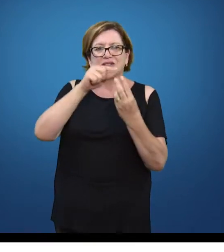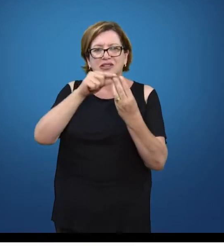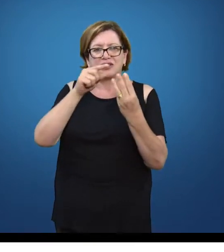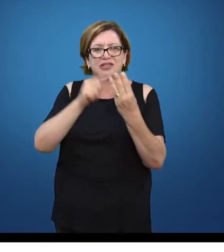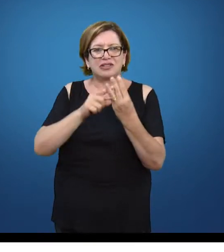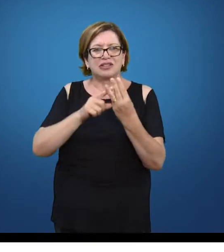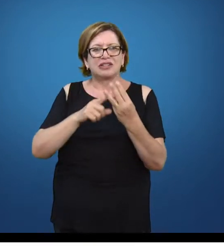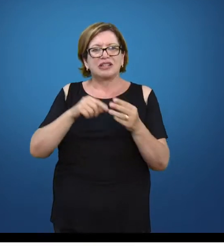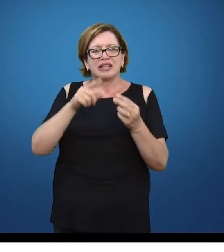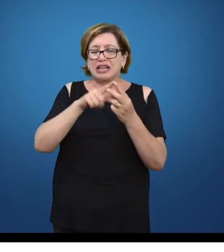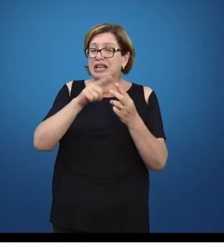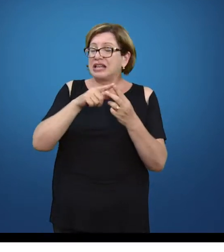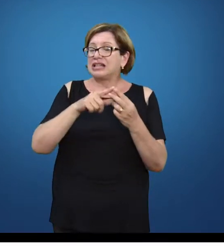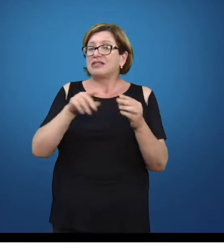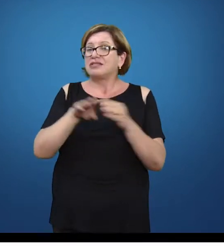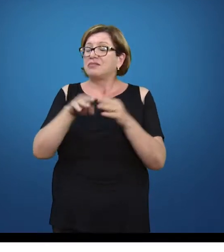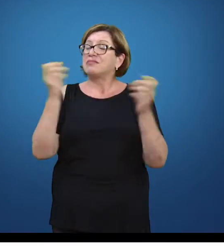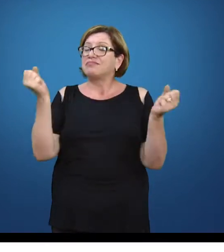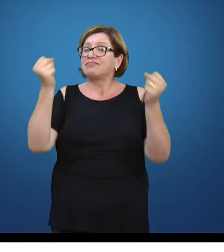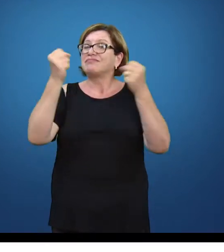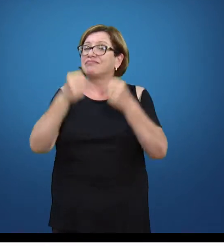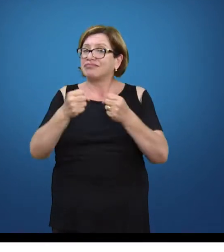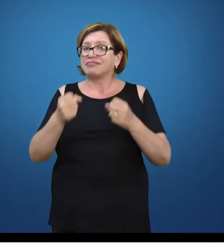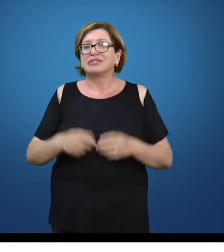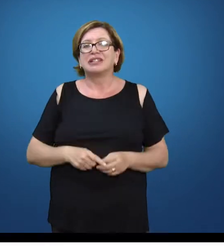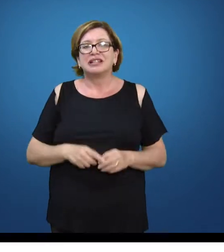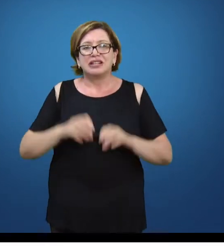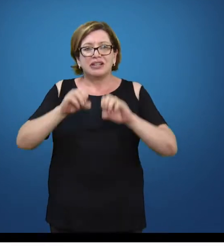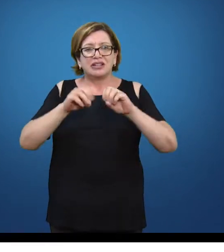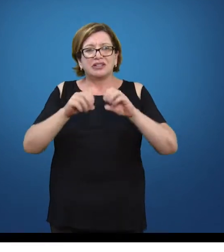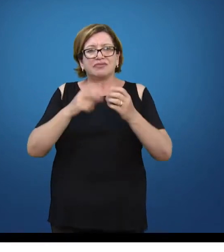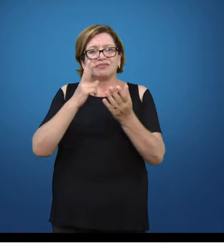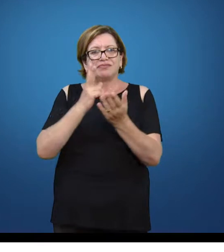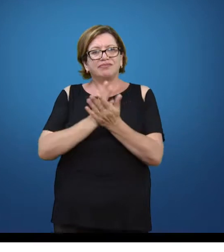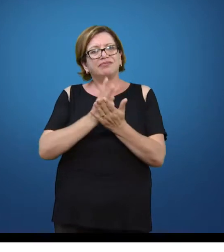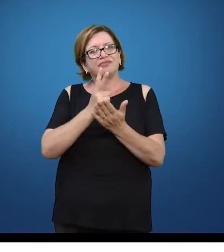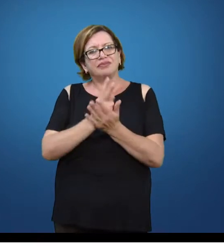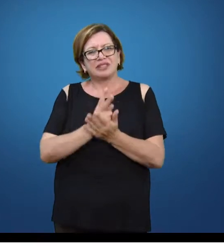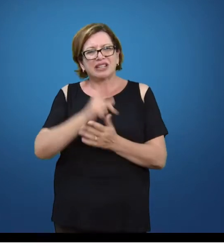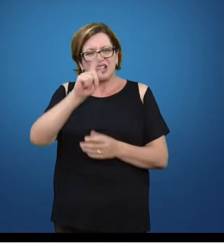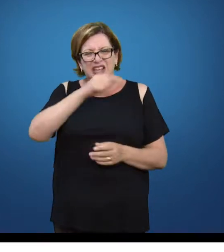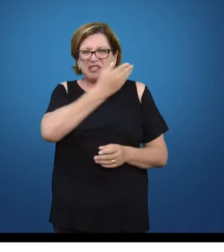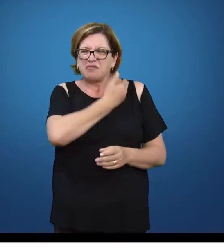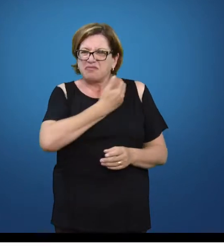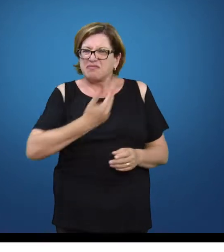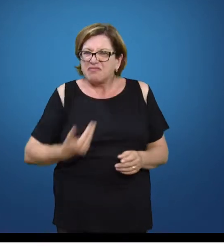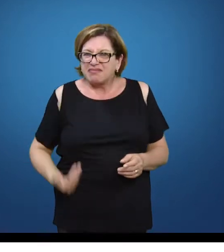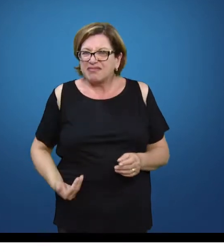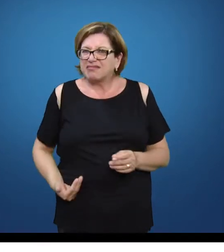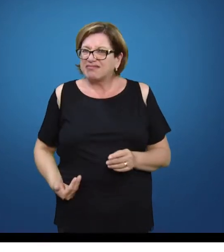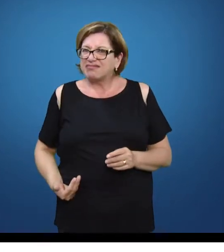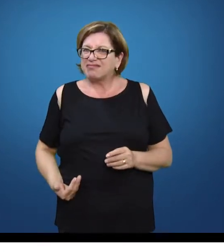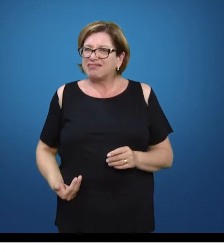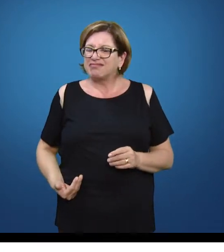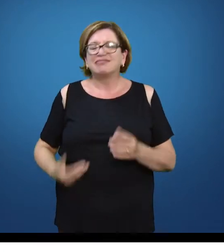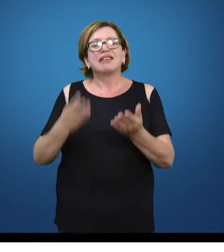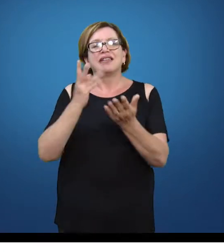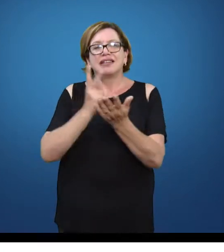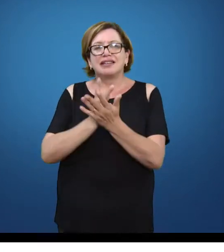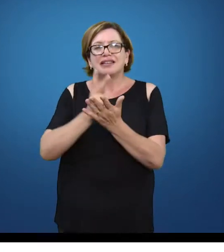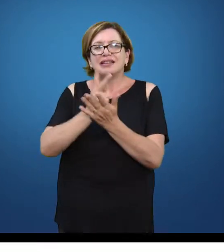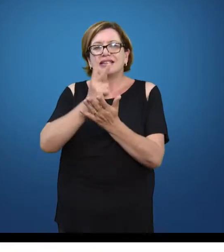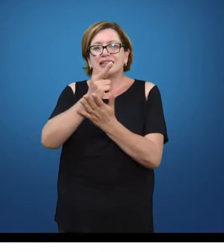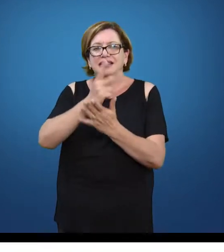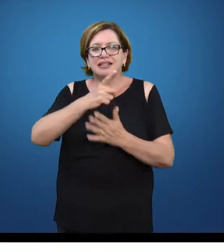demanda poder. Será que a educação, ela sempre foi pública? Será que a educação sempre